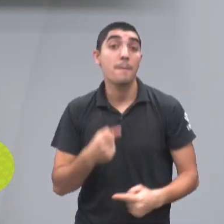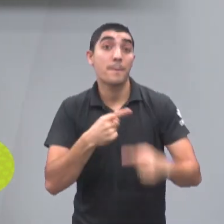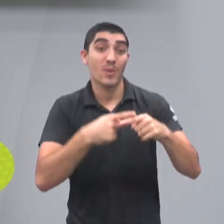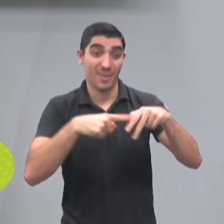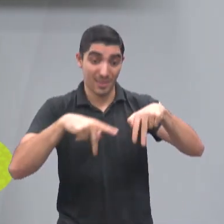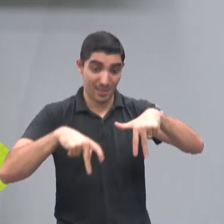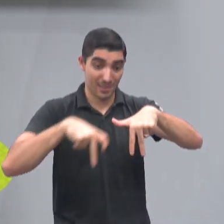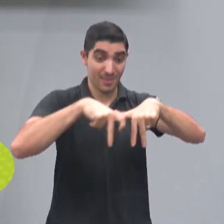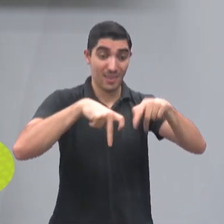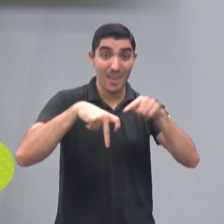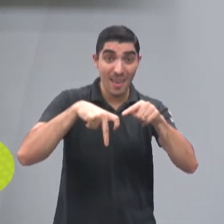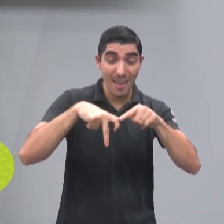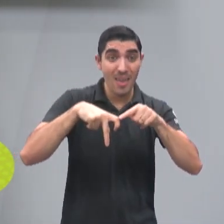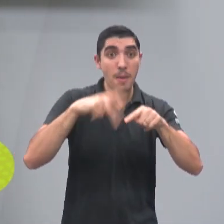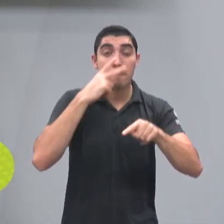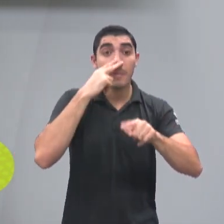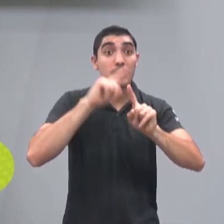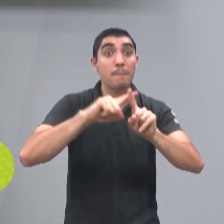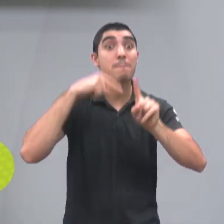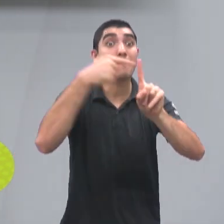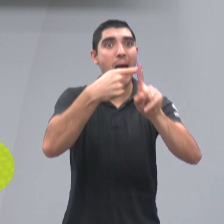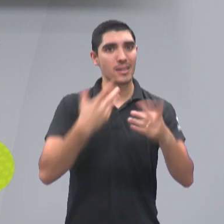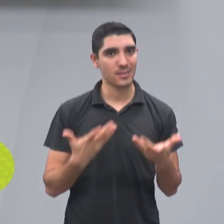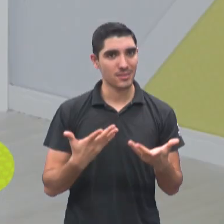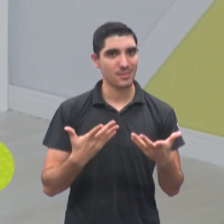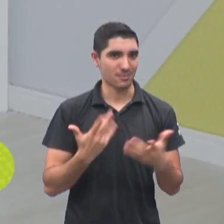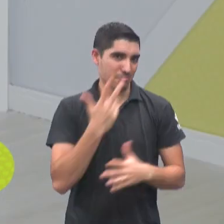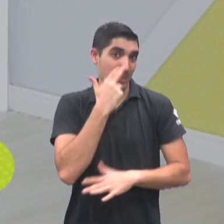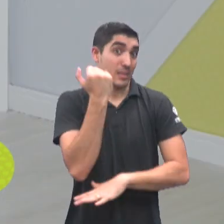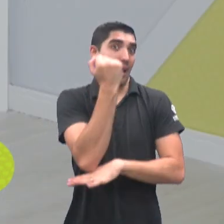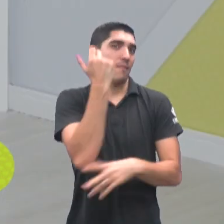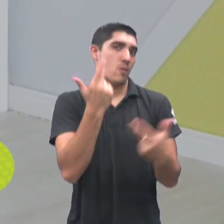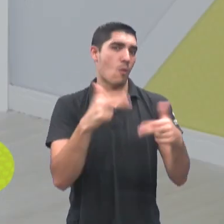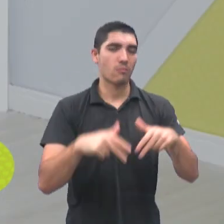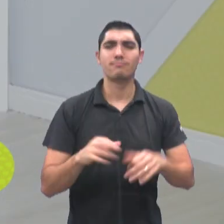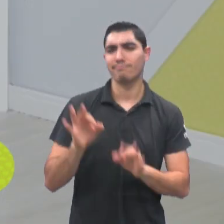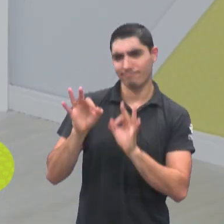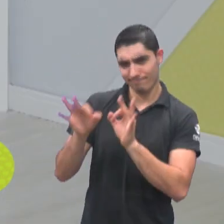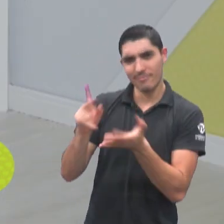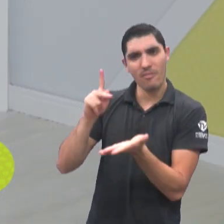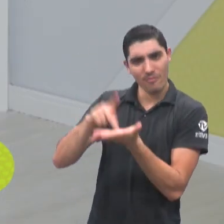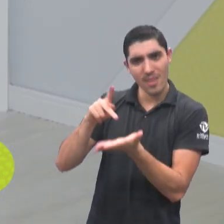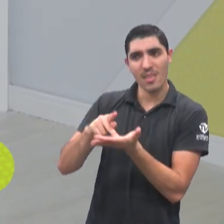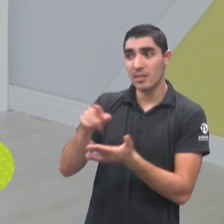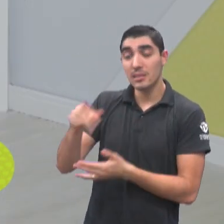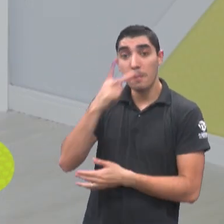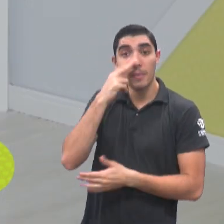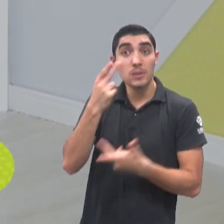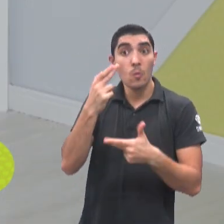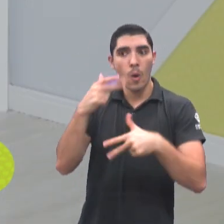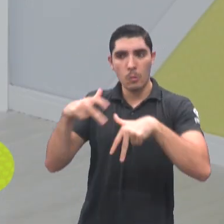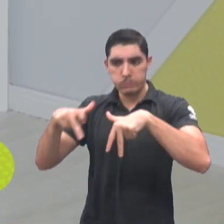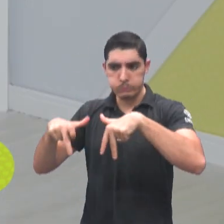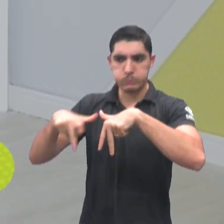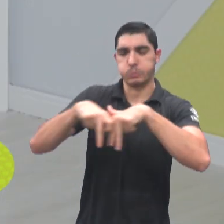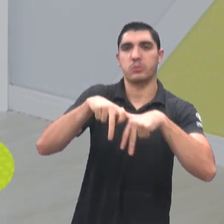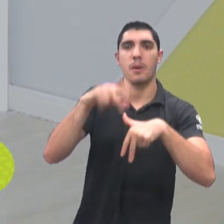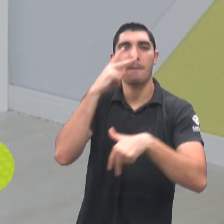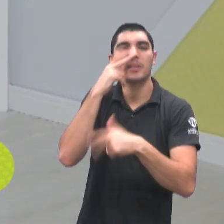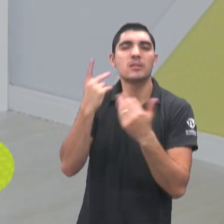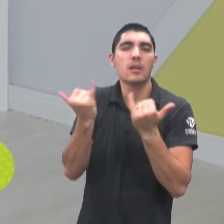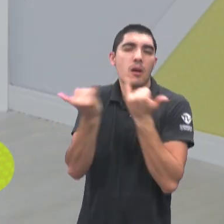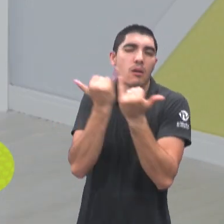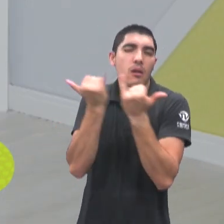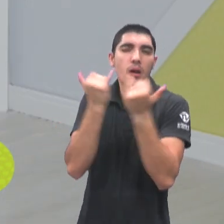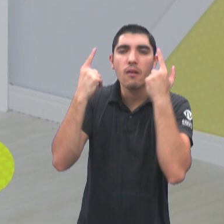coisa que foi além do só o encontrão. Guardadas as devidas proporções, chega até a ser uma agressão. Claro que ele não teve, aparentemente não